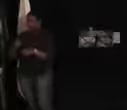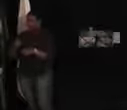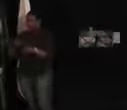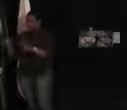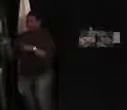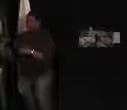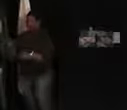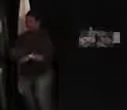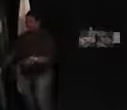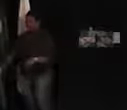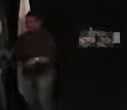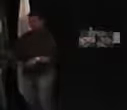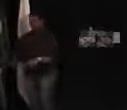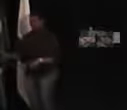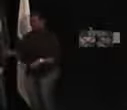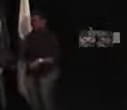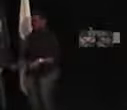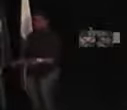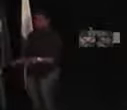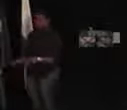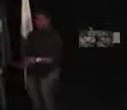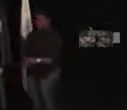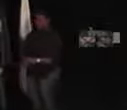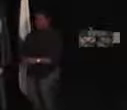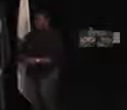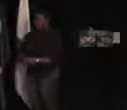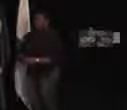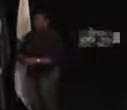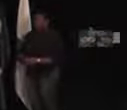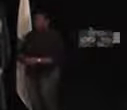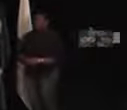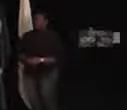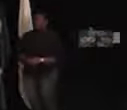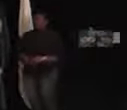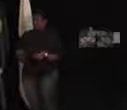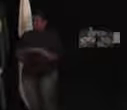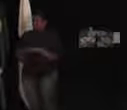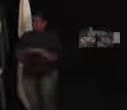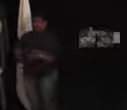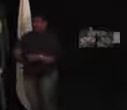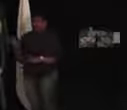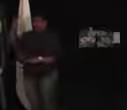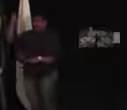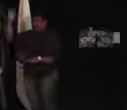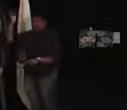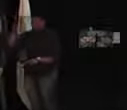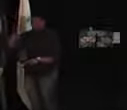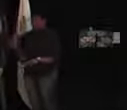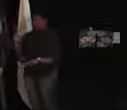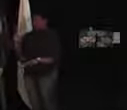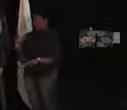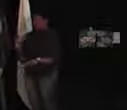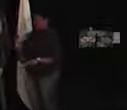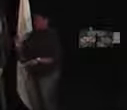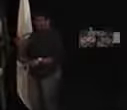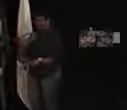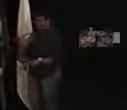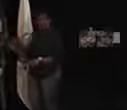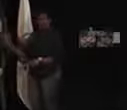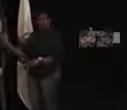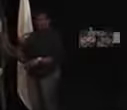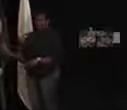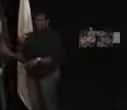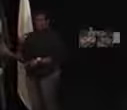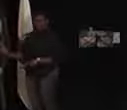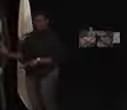eles. E é um trabalho diário. Tem muita adulta assim também, né? Que não sabe receber um não. Se uma coisa não dá